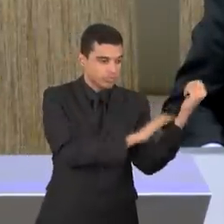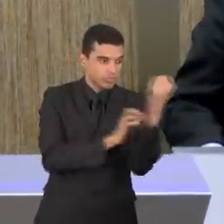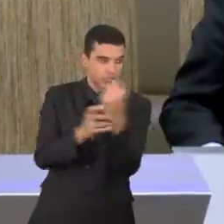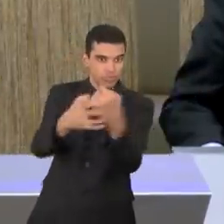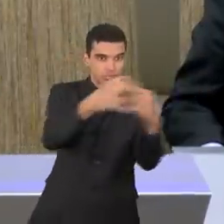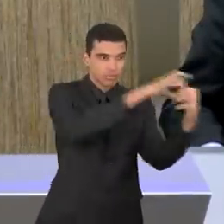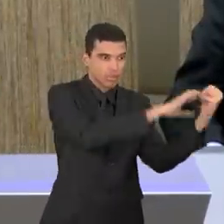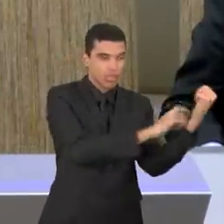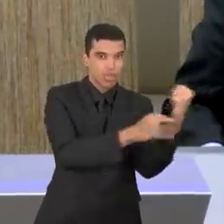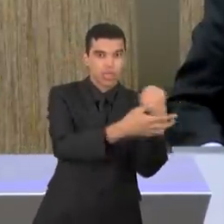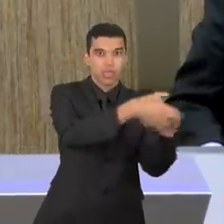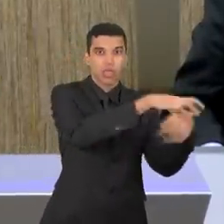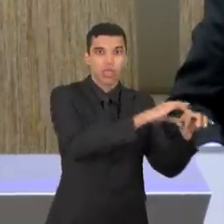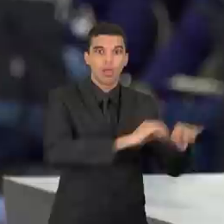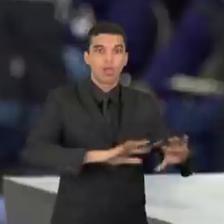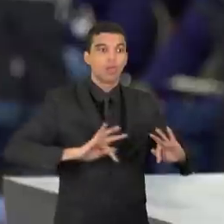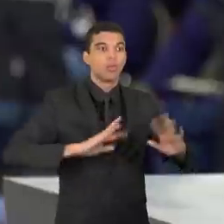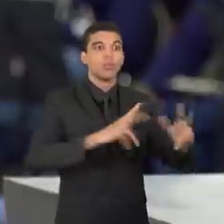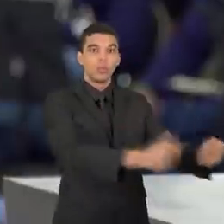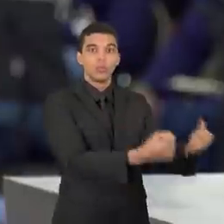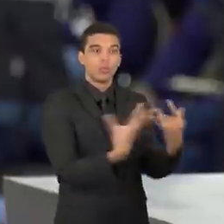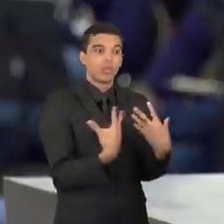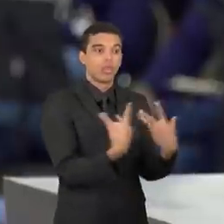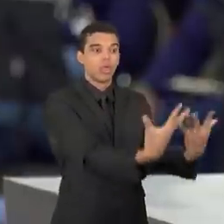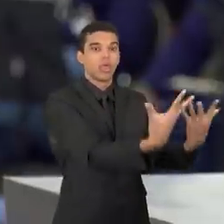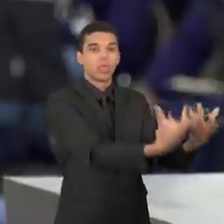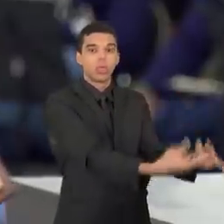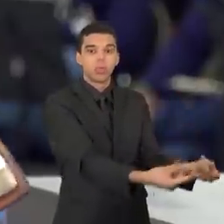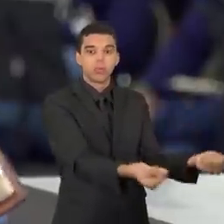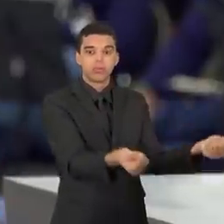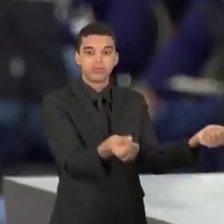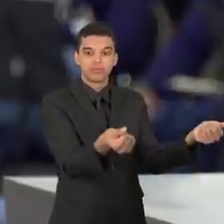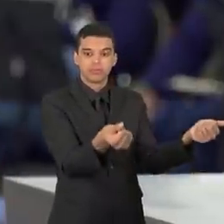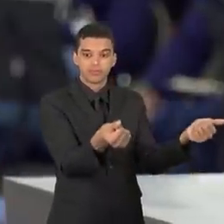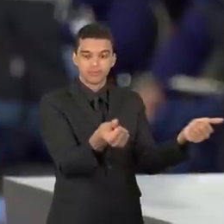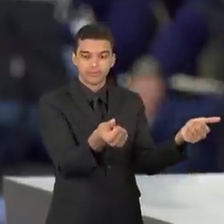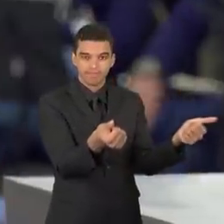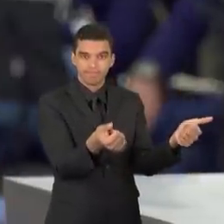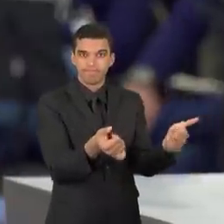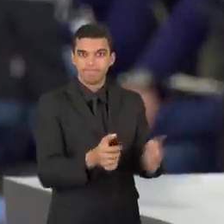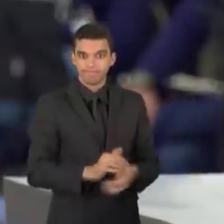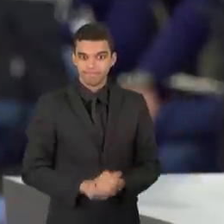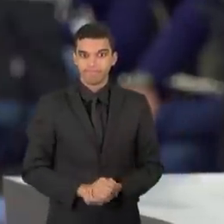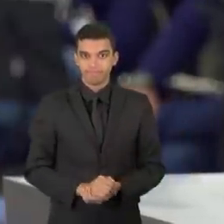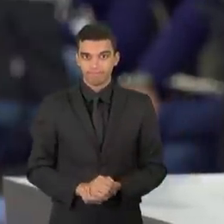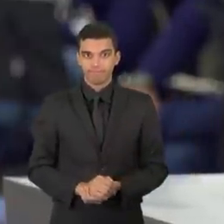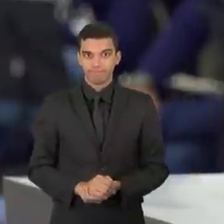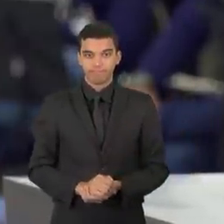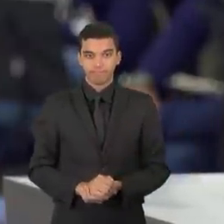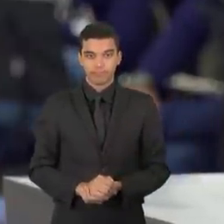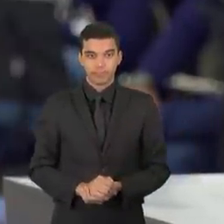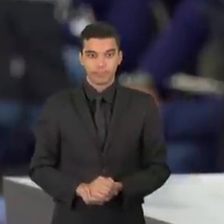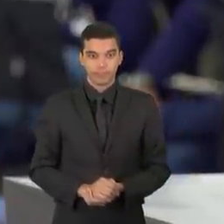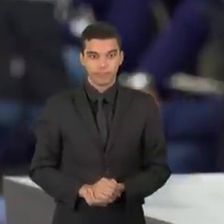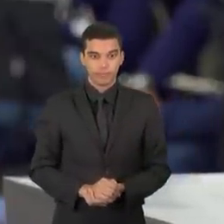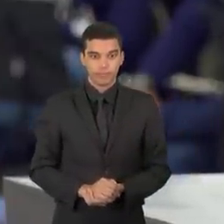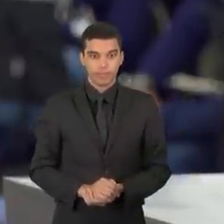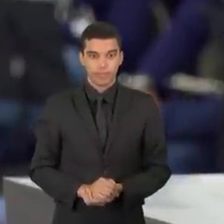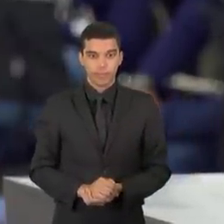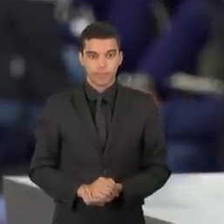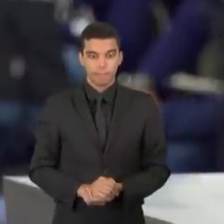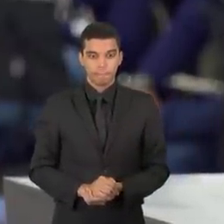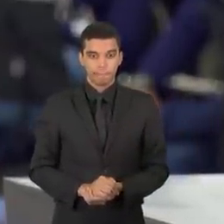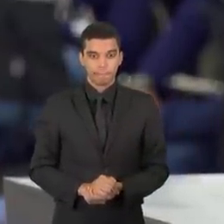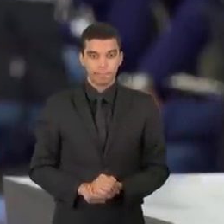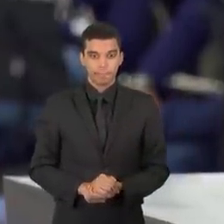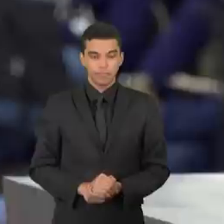primeiro o gafanhoto largato, que vem nos frutos e acaba com tudo, mas ficou as folhas. Aí